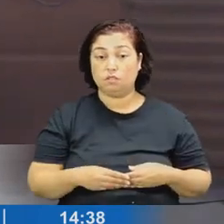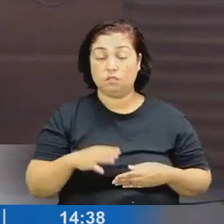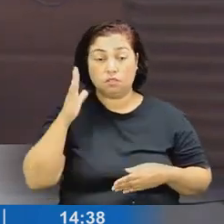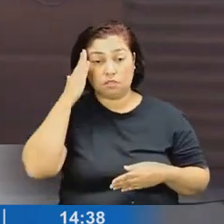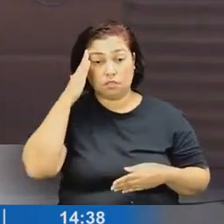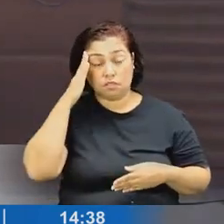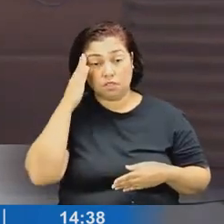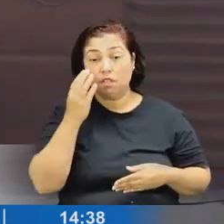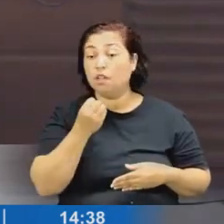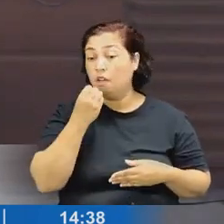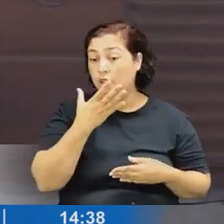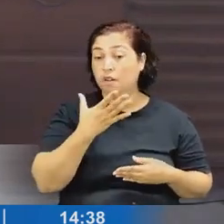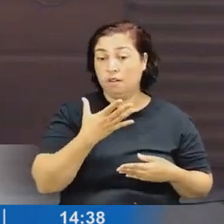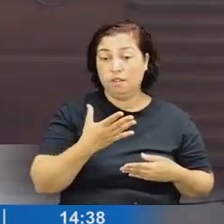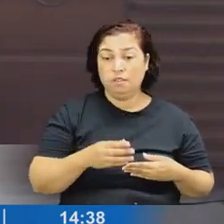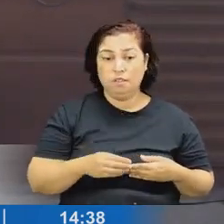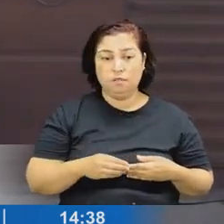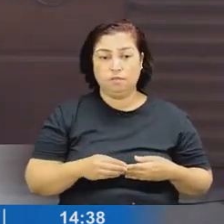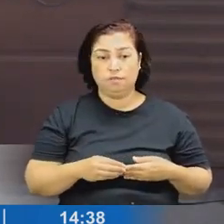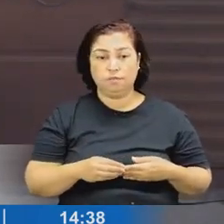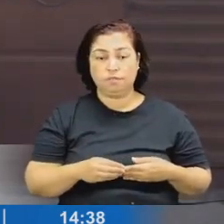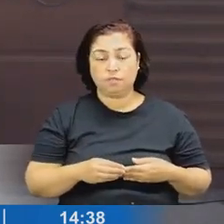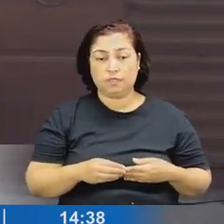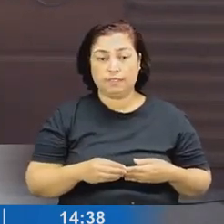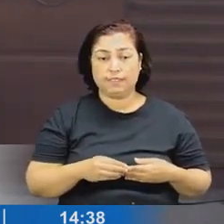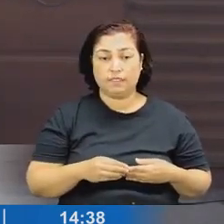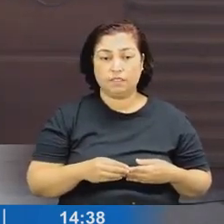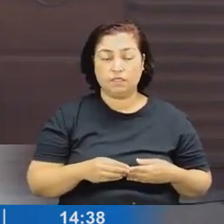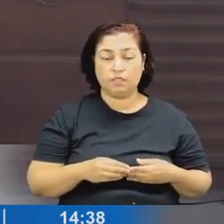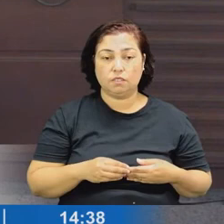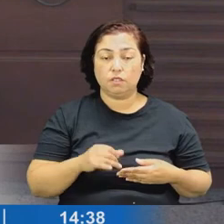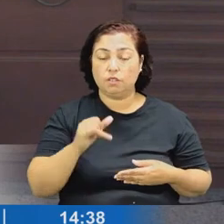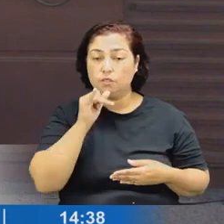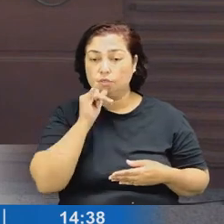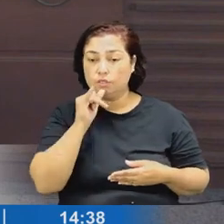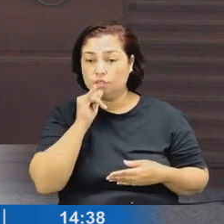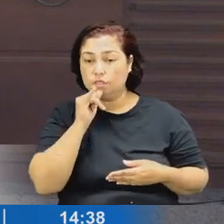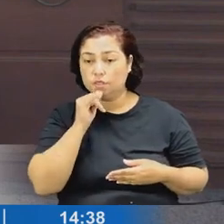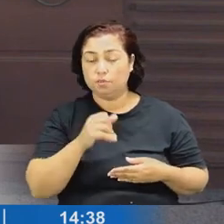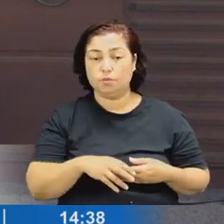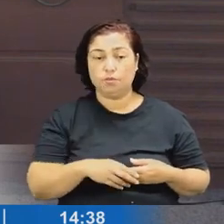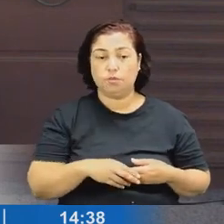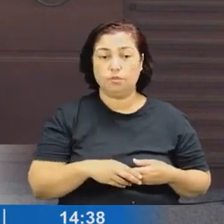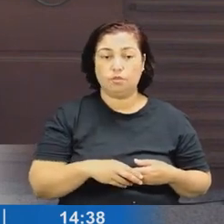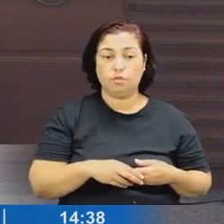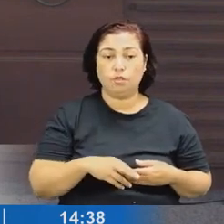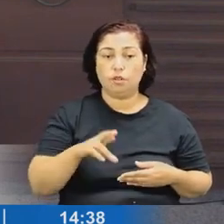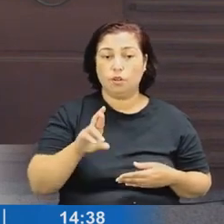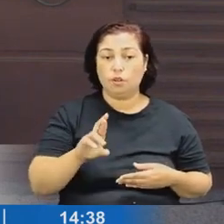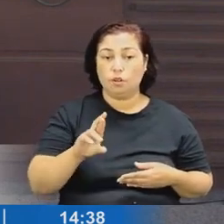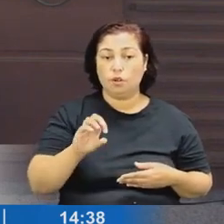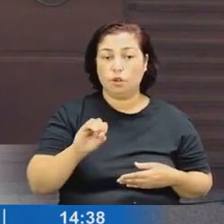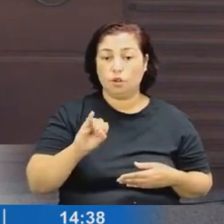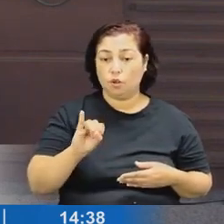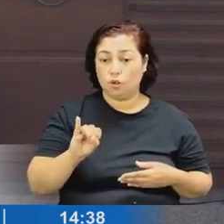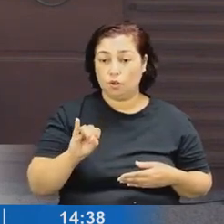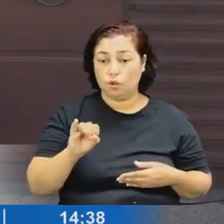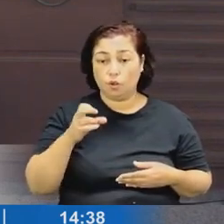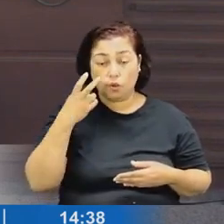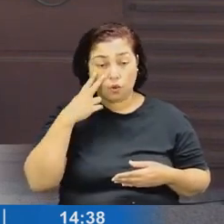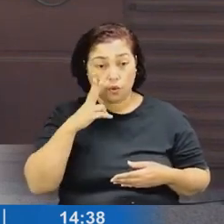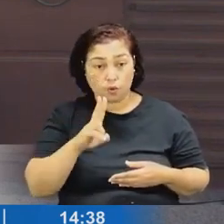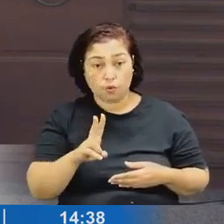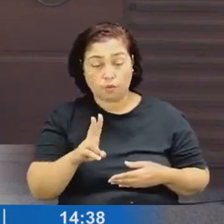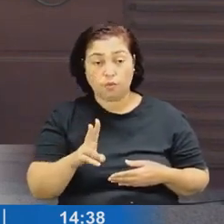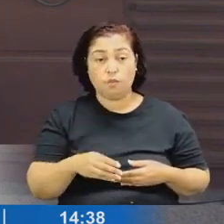teve um retorno bom aquilo lá o Roy por exemplo né só um exemplo para vocês entenderem essas siglas né é onde a gente vê se o